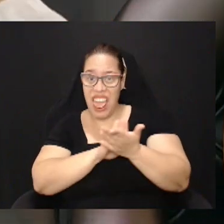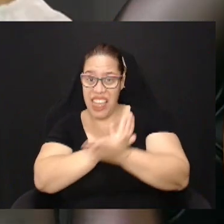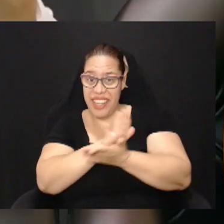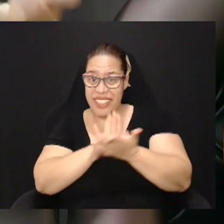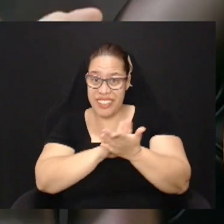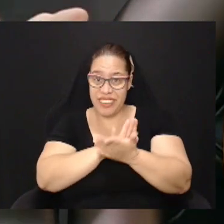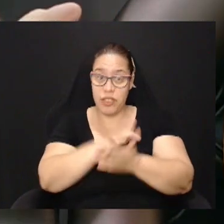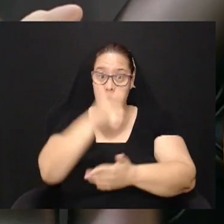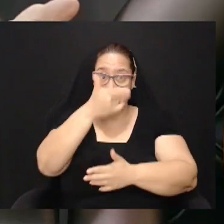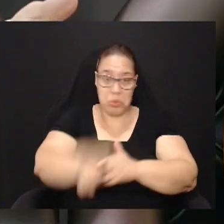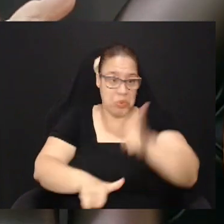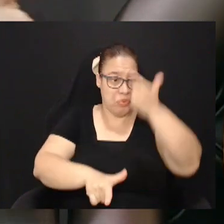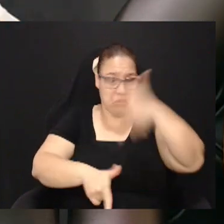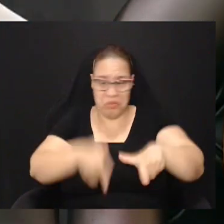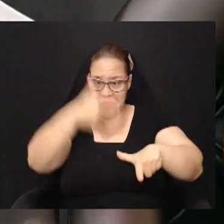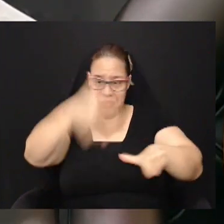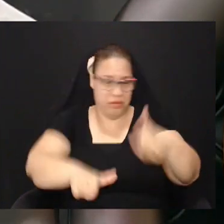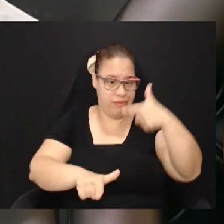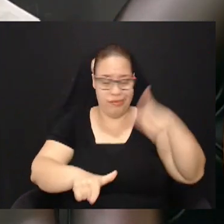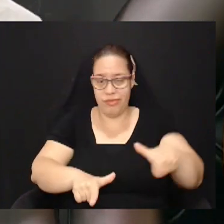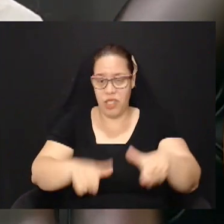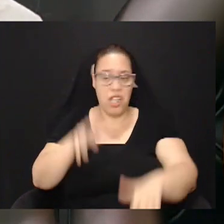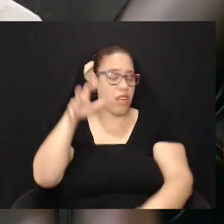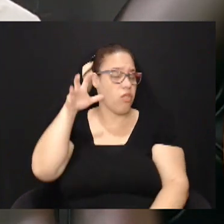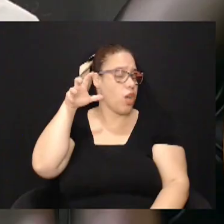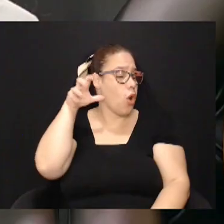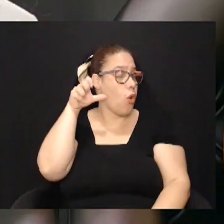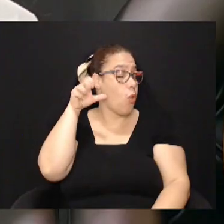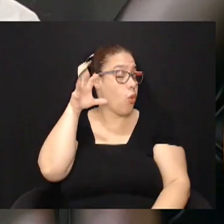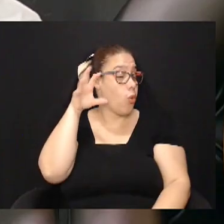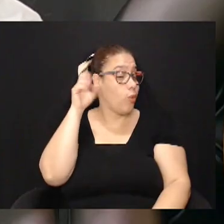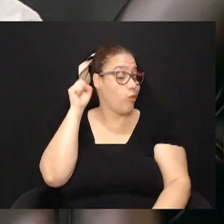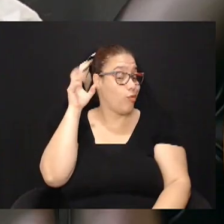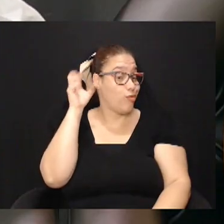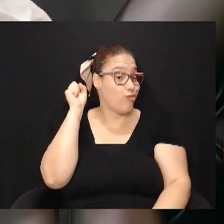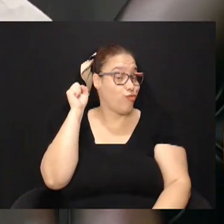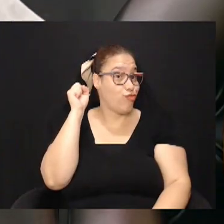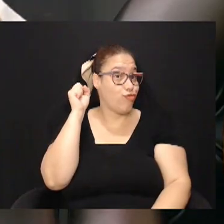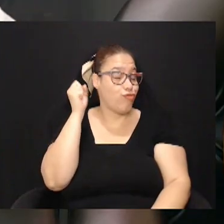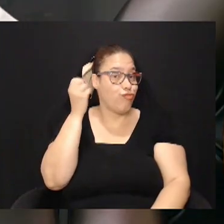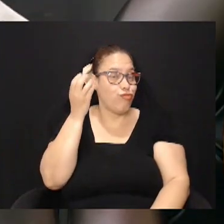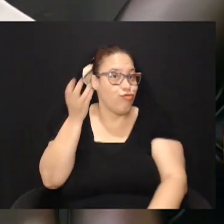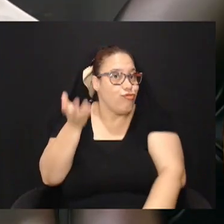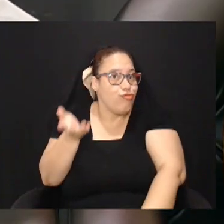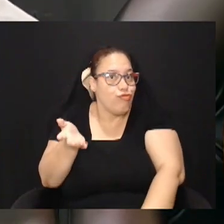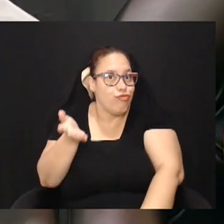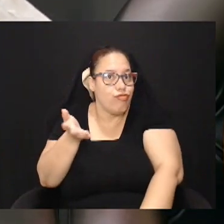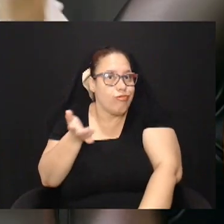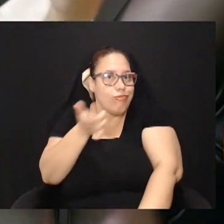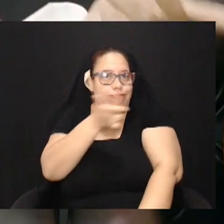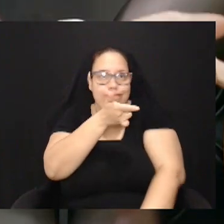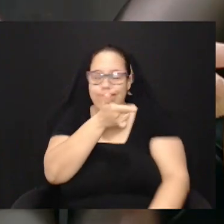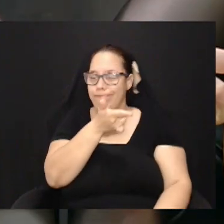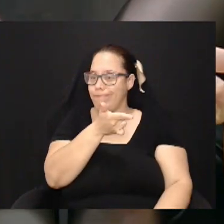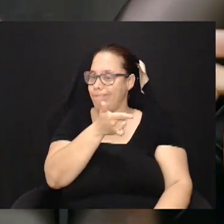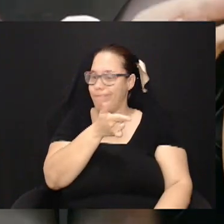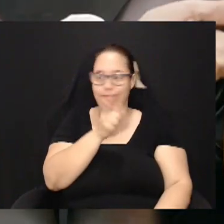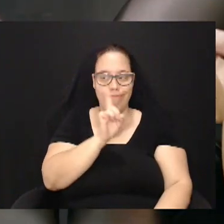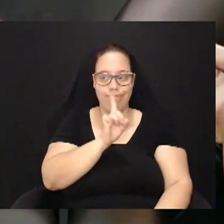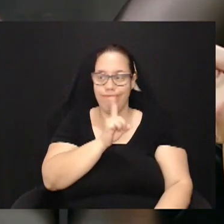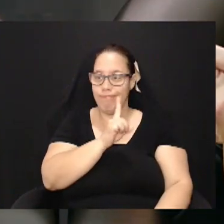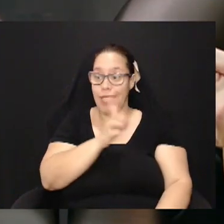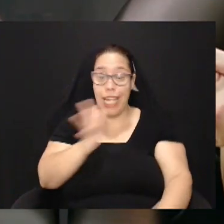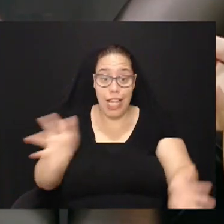repetição de algo que se ouviu. Então você acaba não